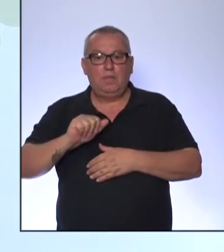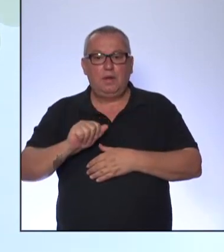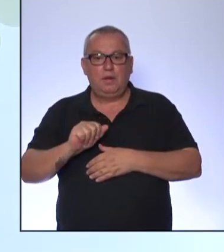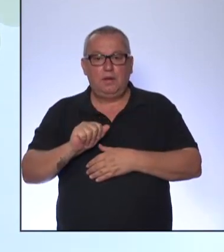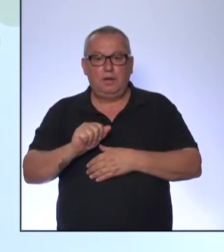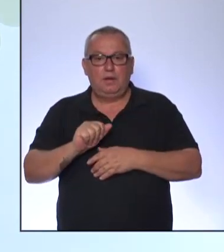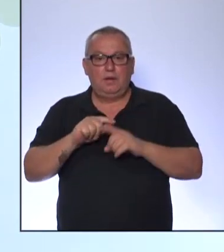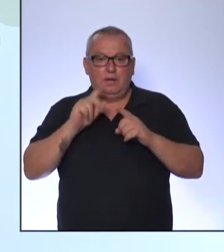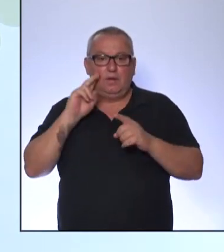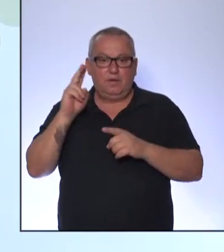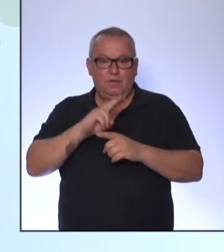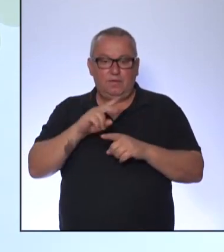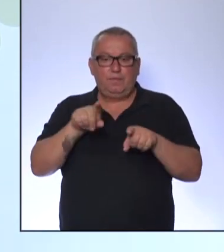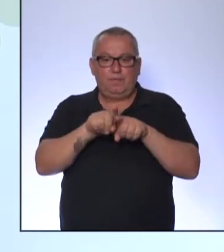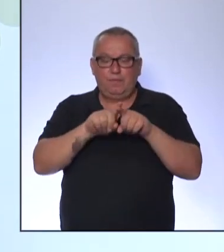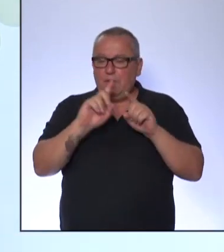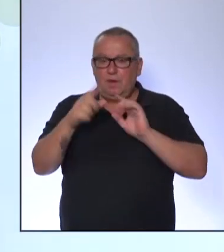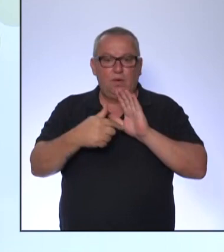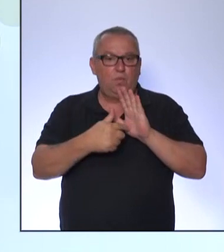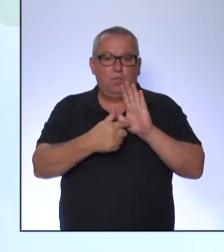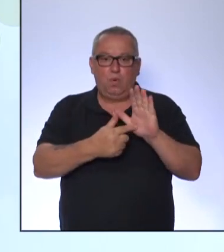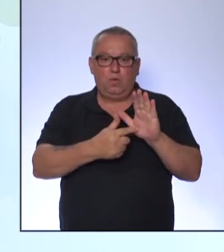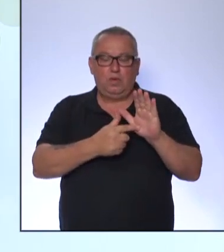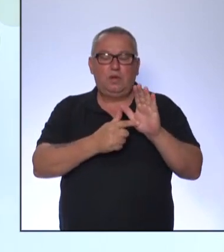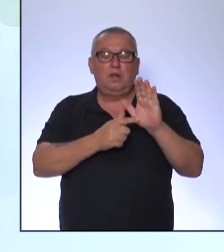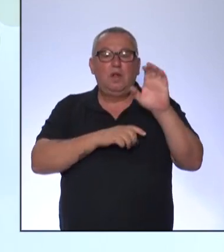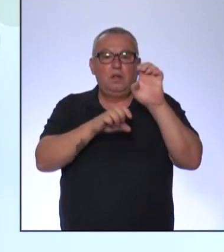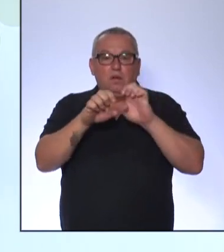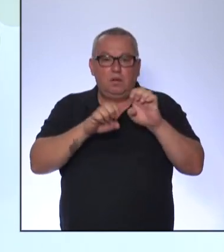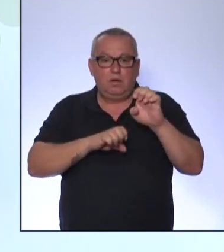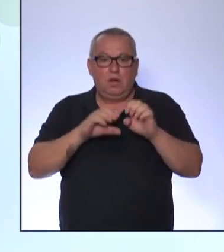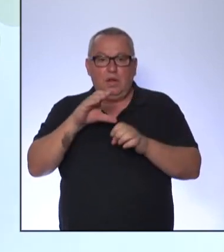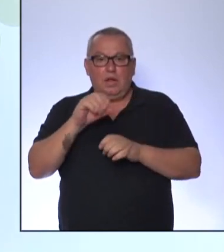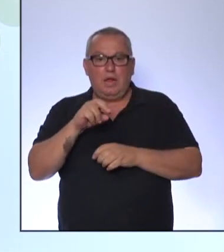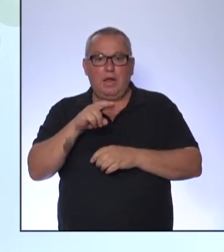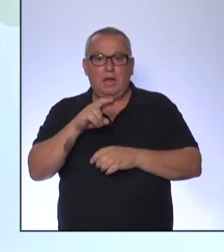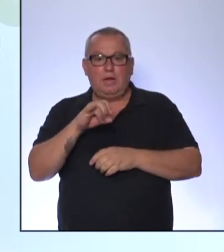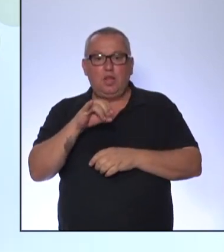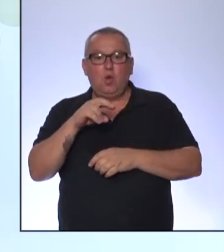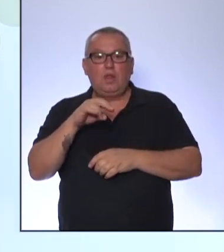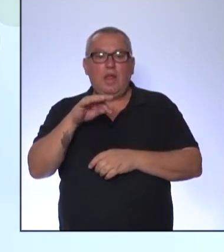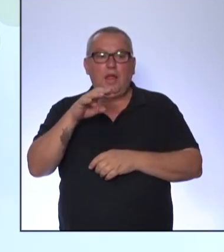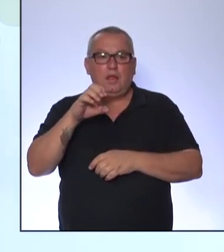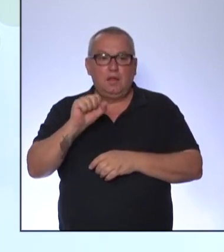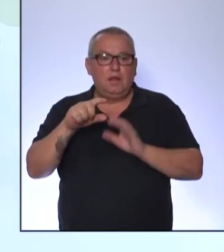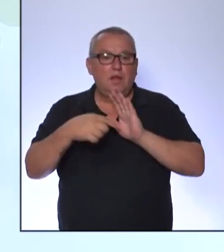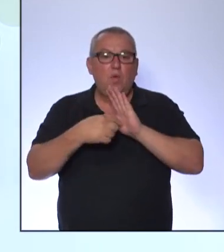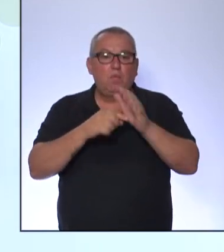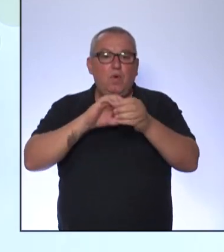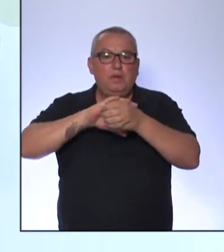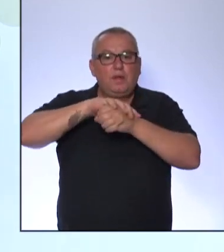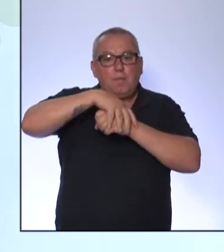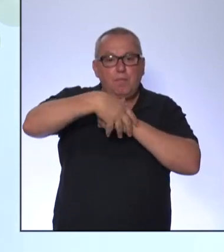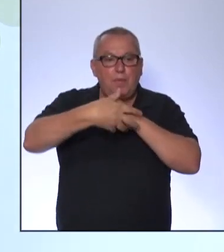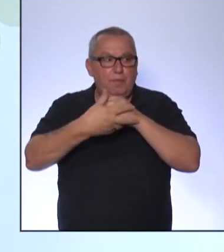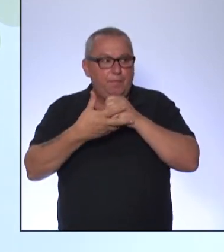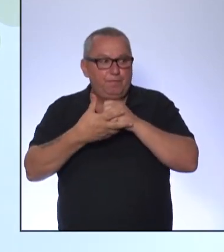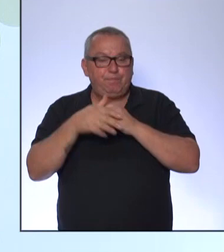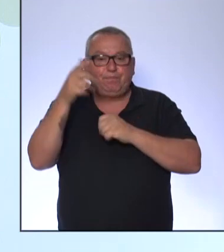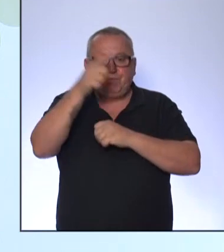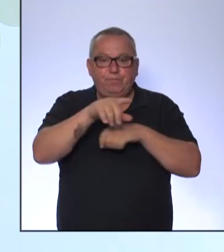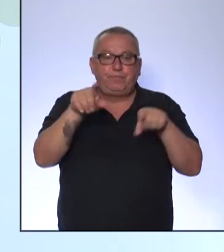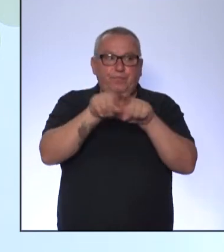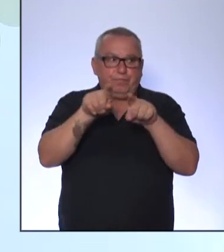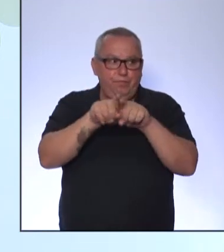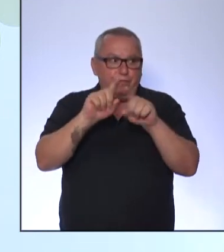seres procariontes, eles não apresentam a estrutura da carioteca, eles não apresentam essa membrana nuclear. Outro tipo